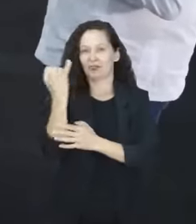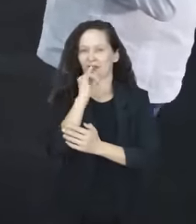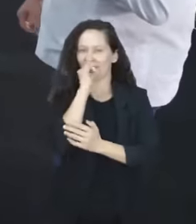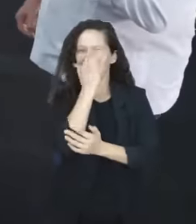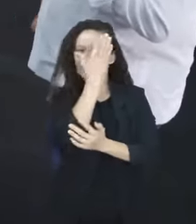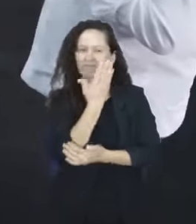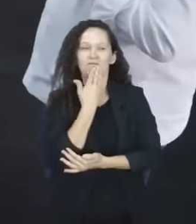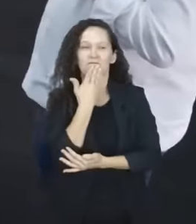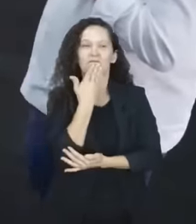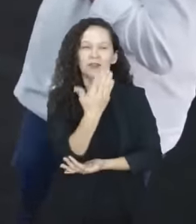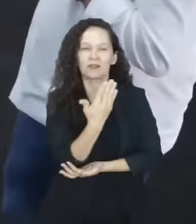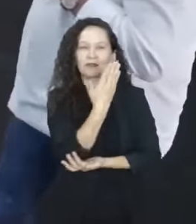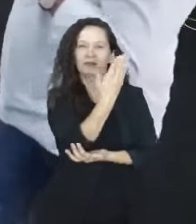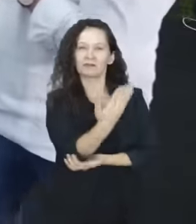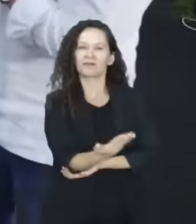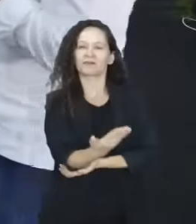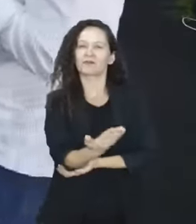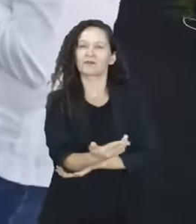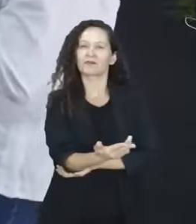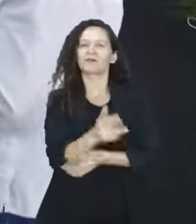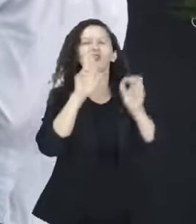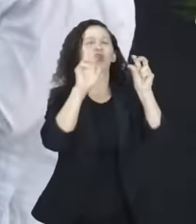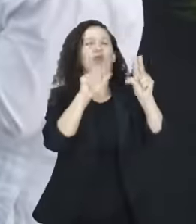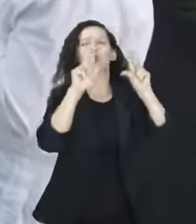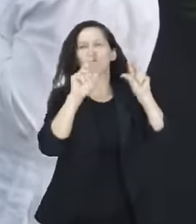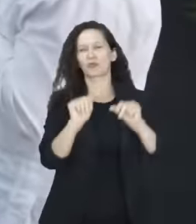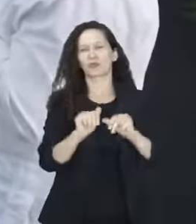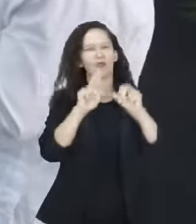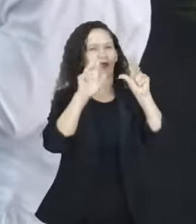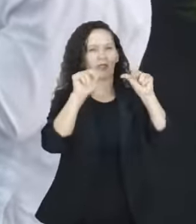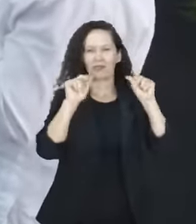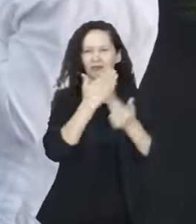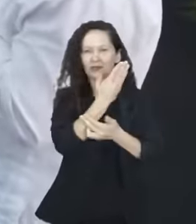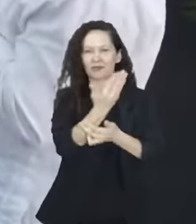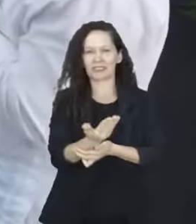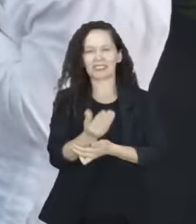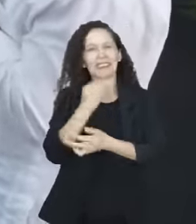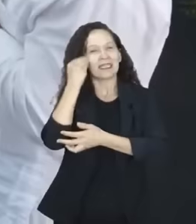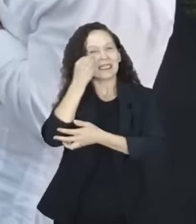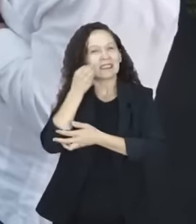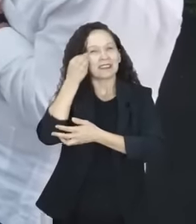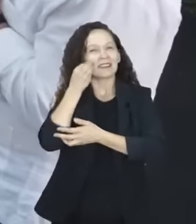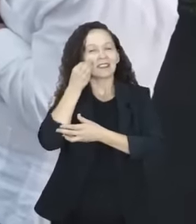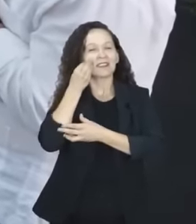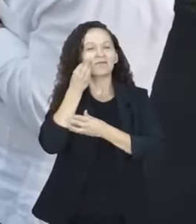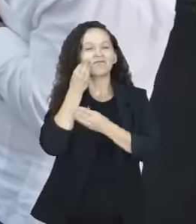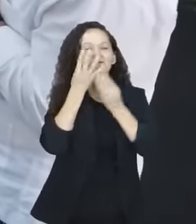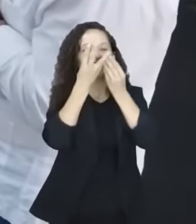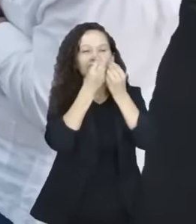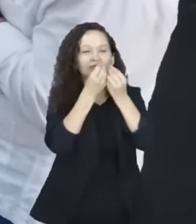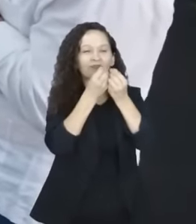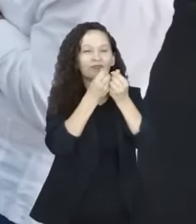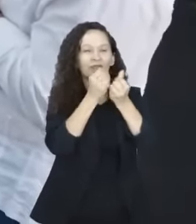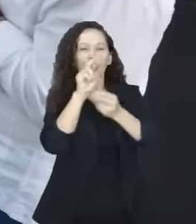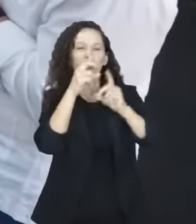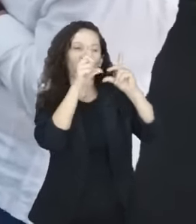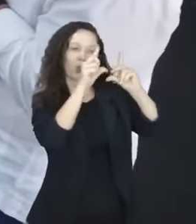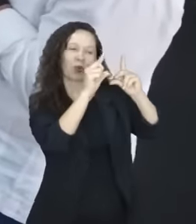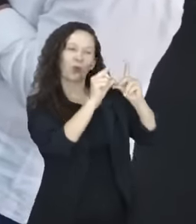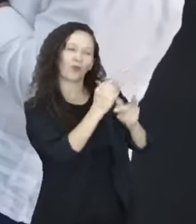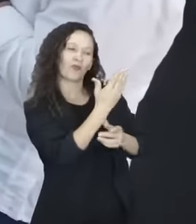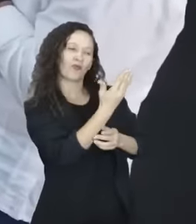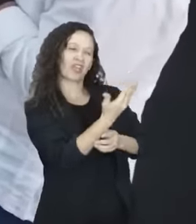Nunca, nunca tente diminuir aquele que te ajudou a ser